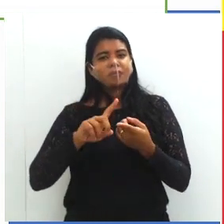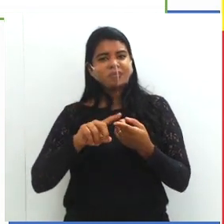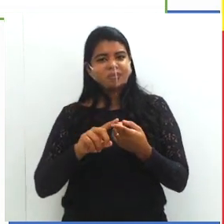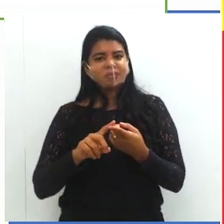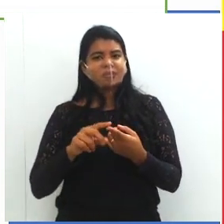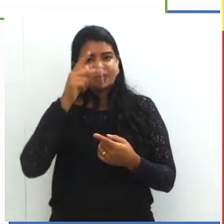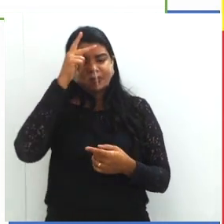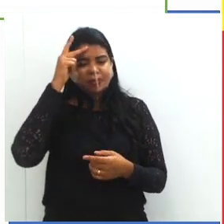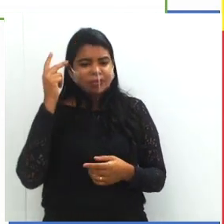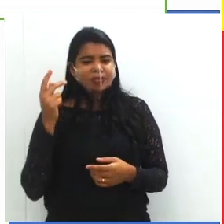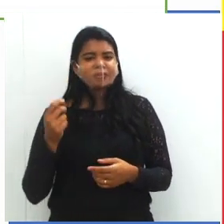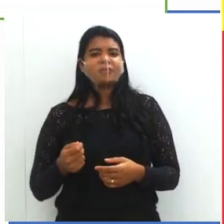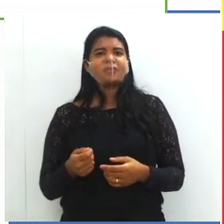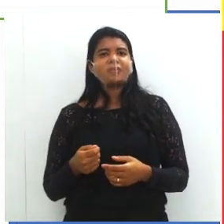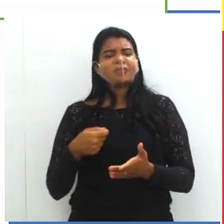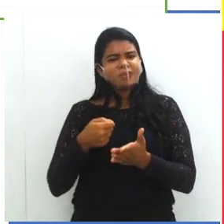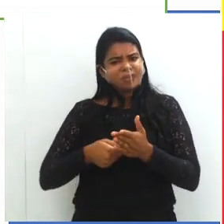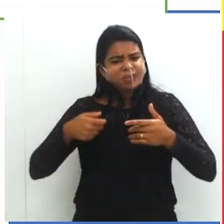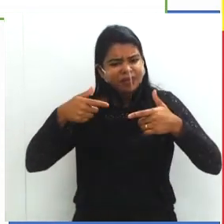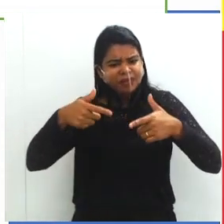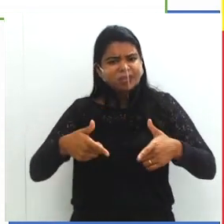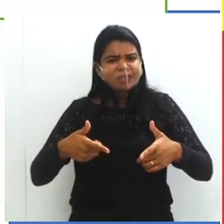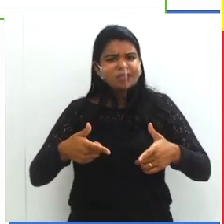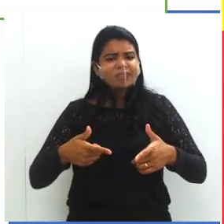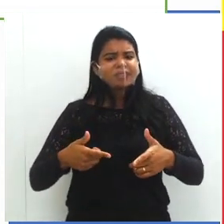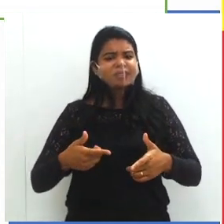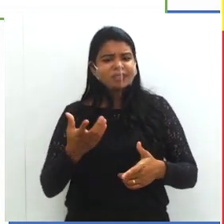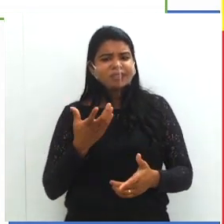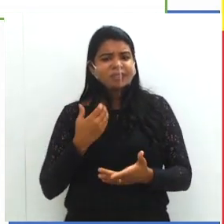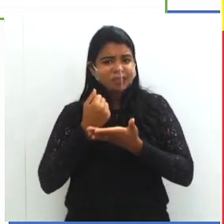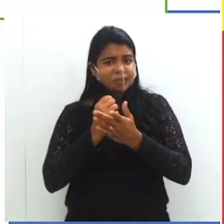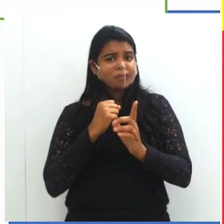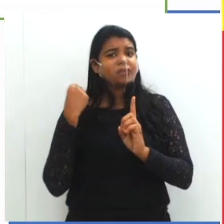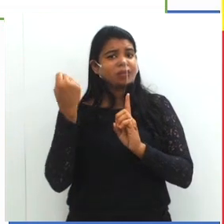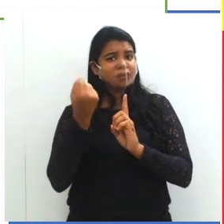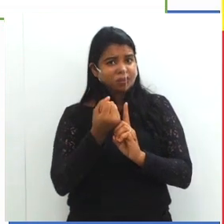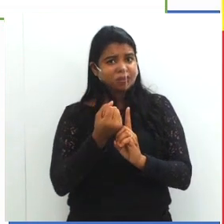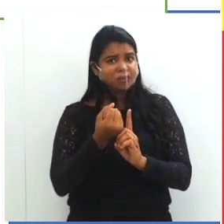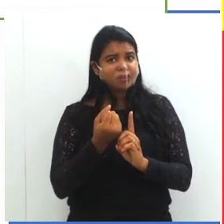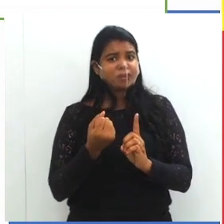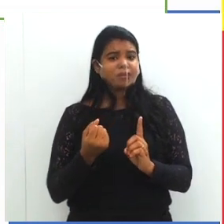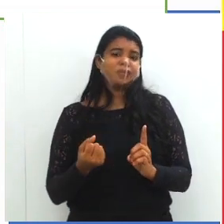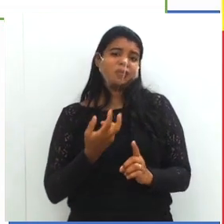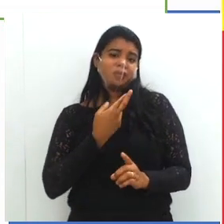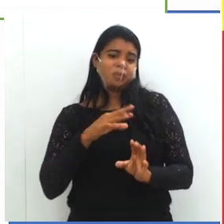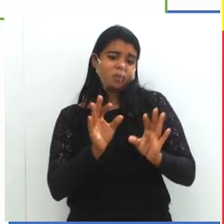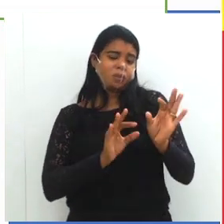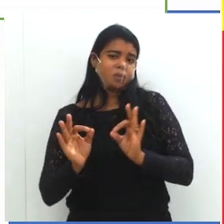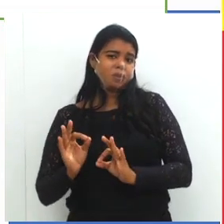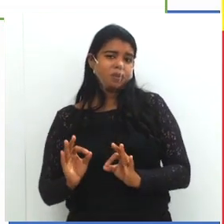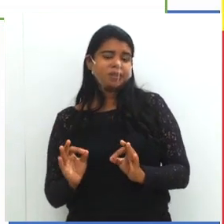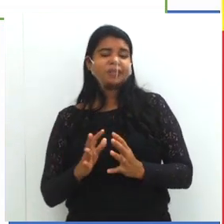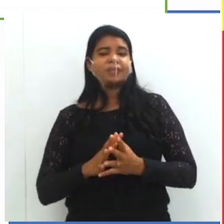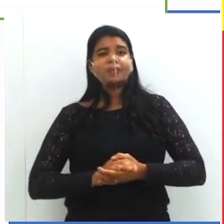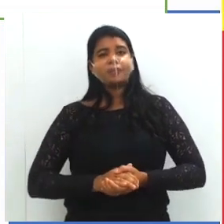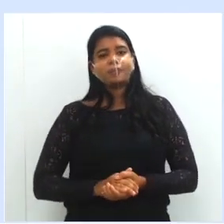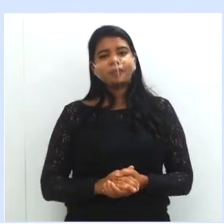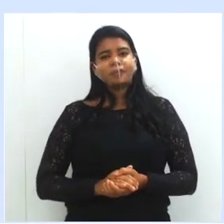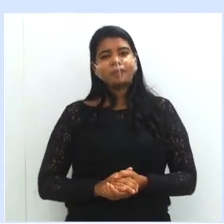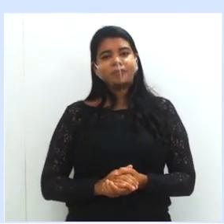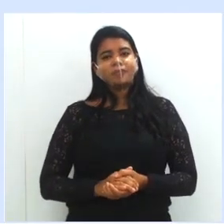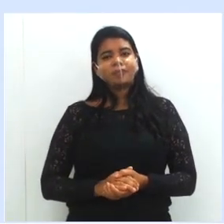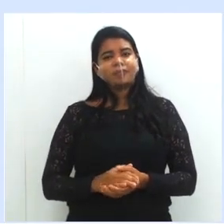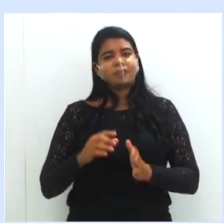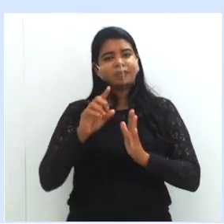Membros que reivindicavam uma maior participação em funções sociais da religião organizada. Então vejam que